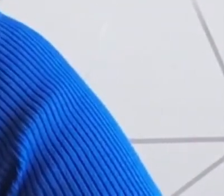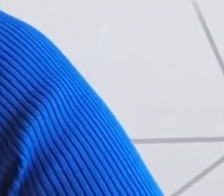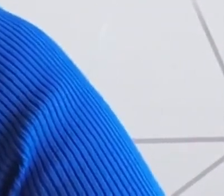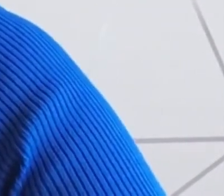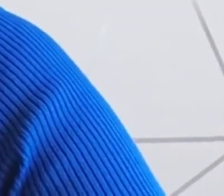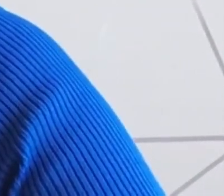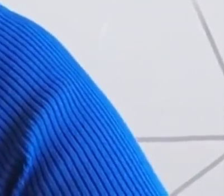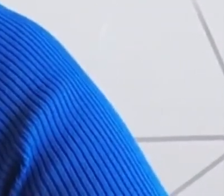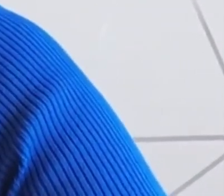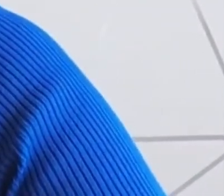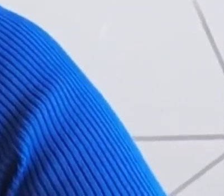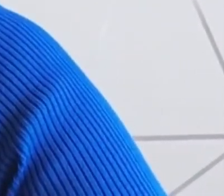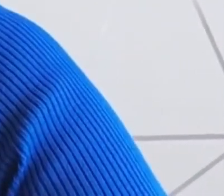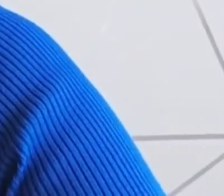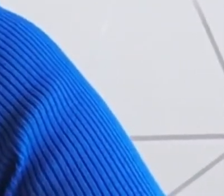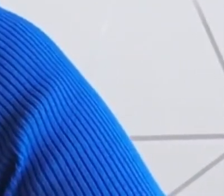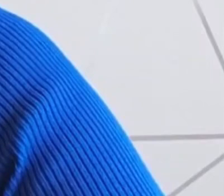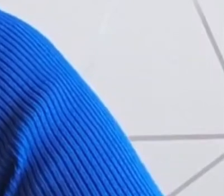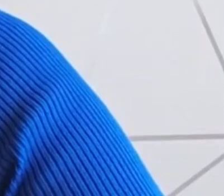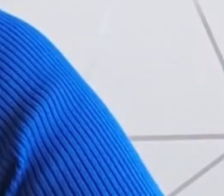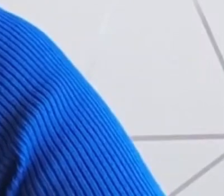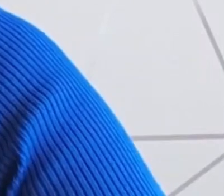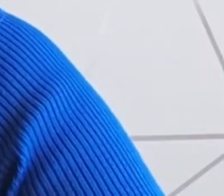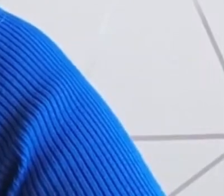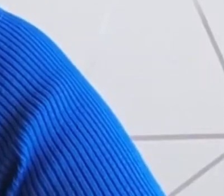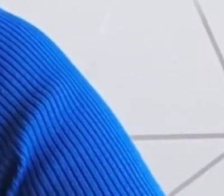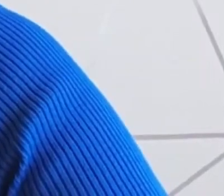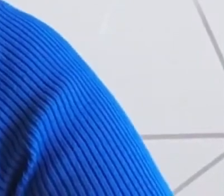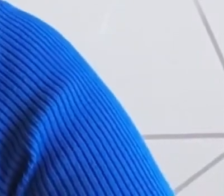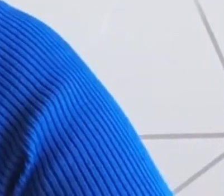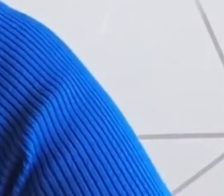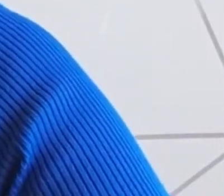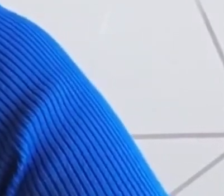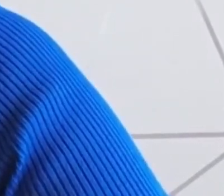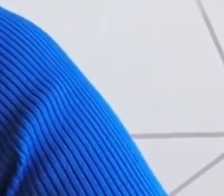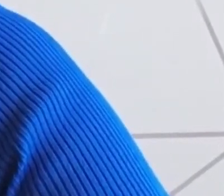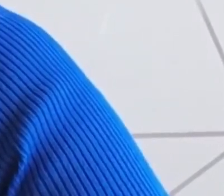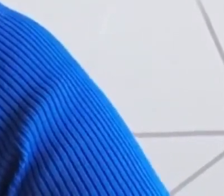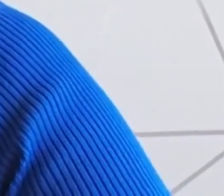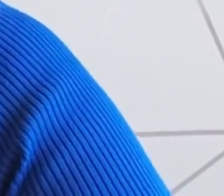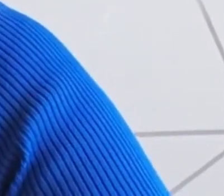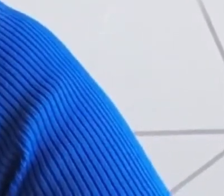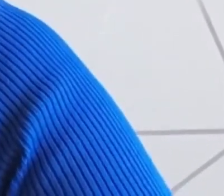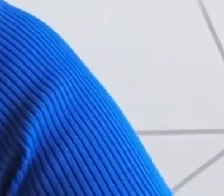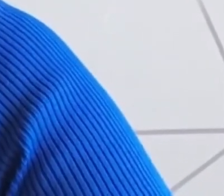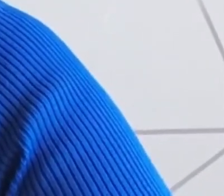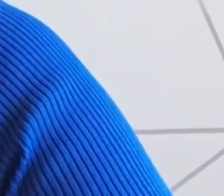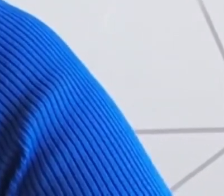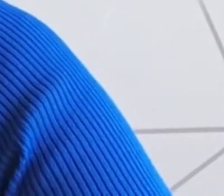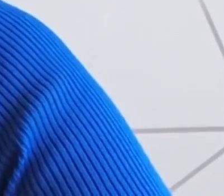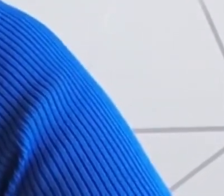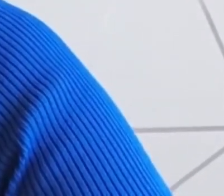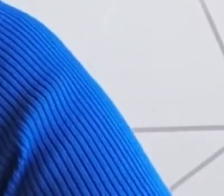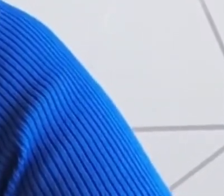palestras e permanecerá até o dia 10 de novembro, aqui na descrição do vídeo do